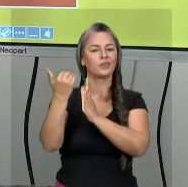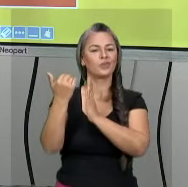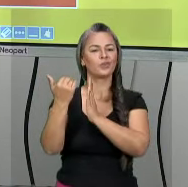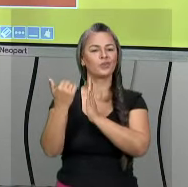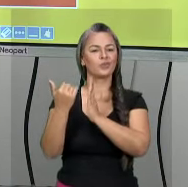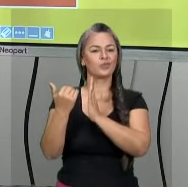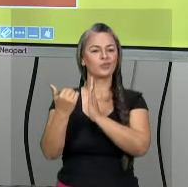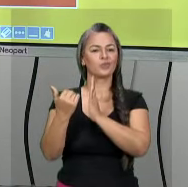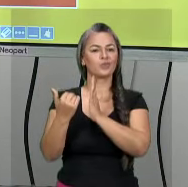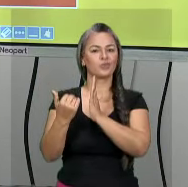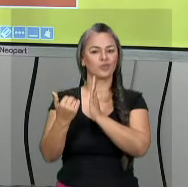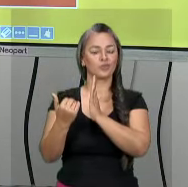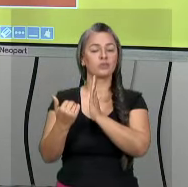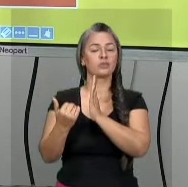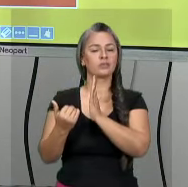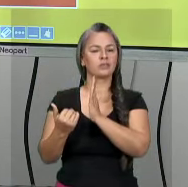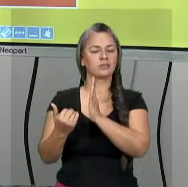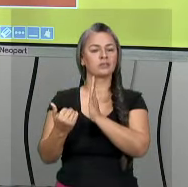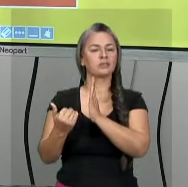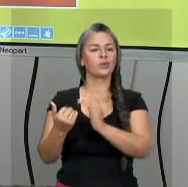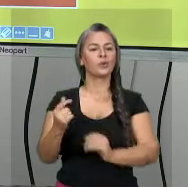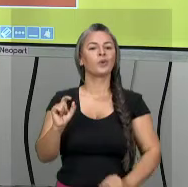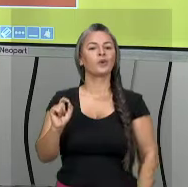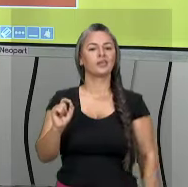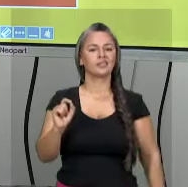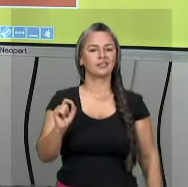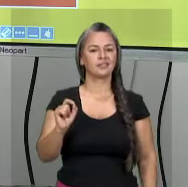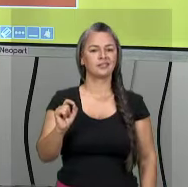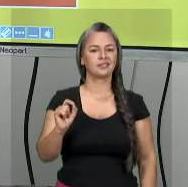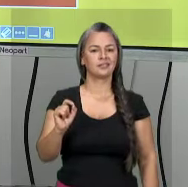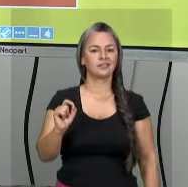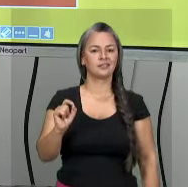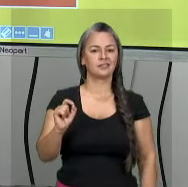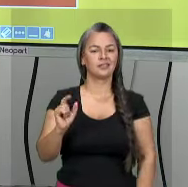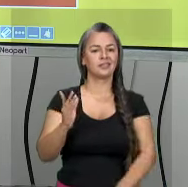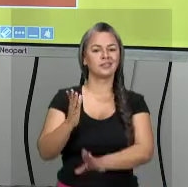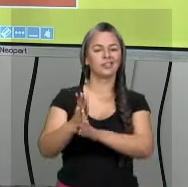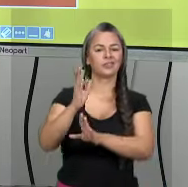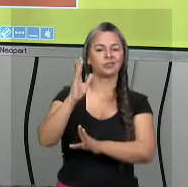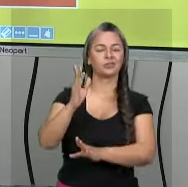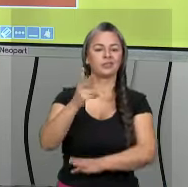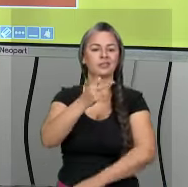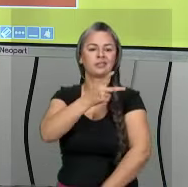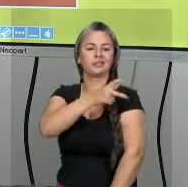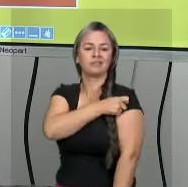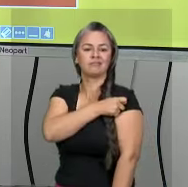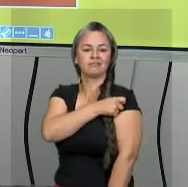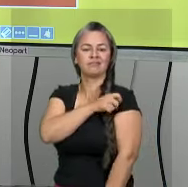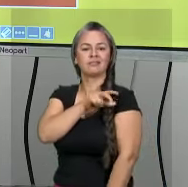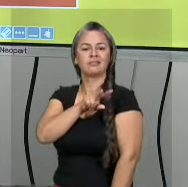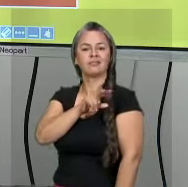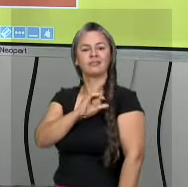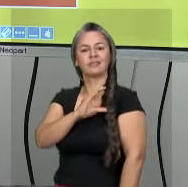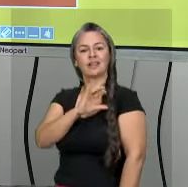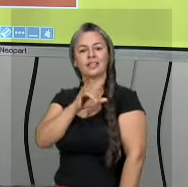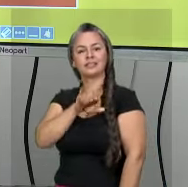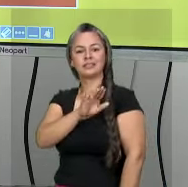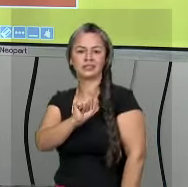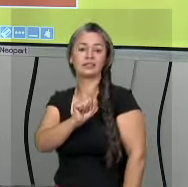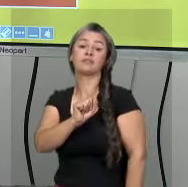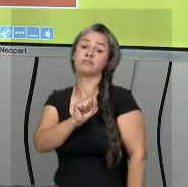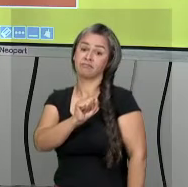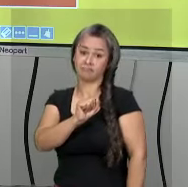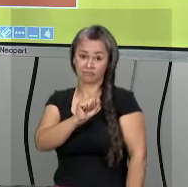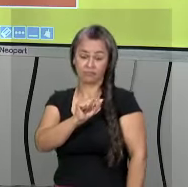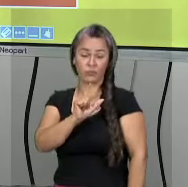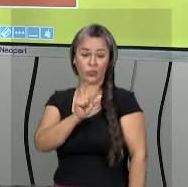nesse início do século XXI, por causa da vacinação. Começaram a vacinar as crianças